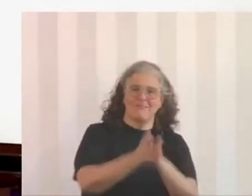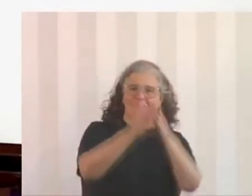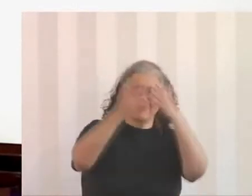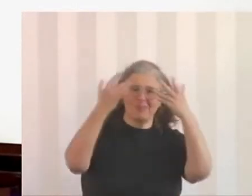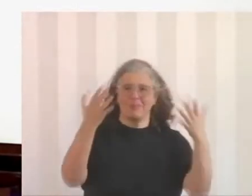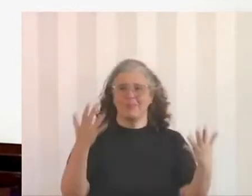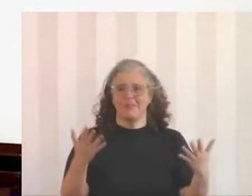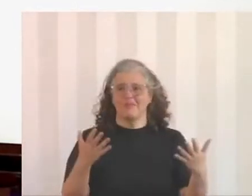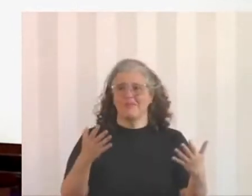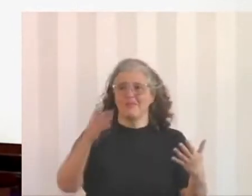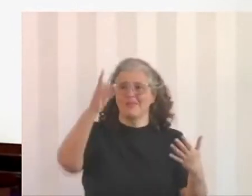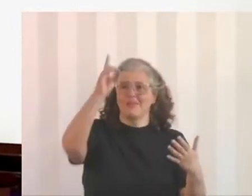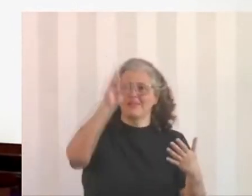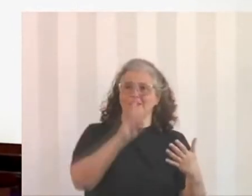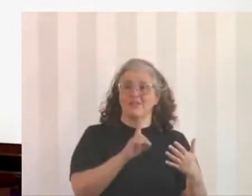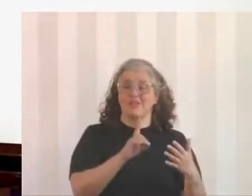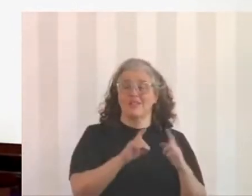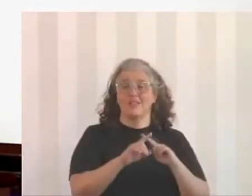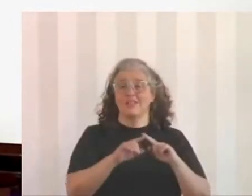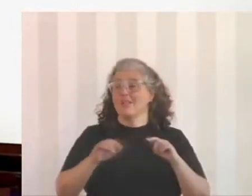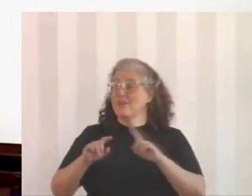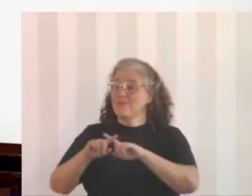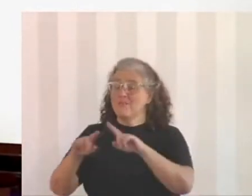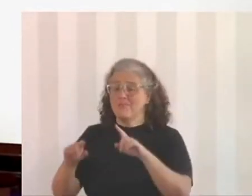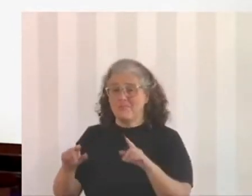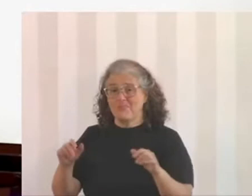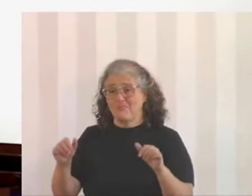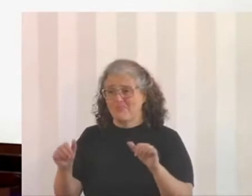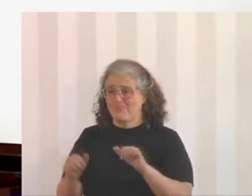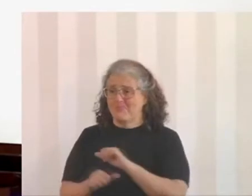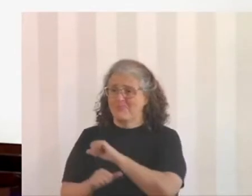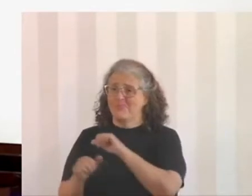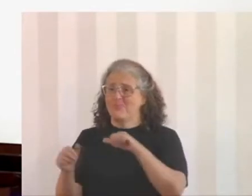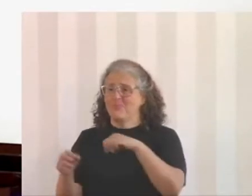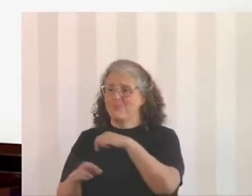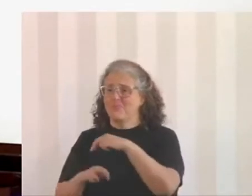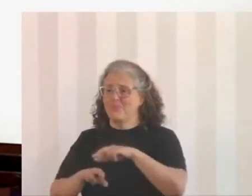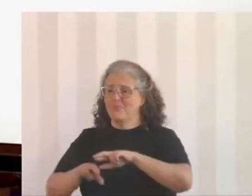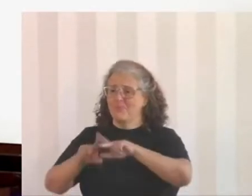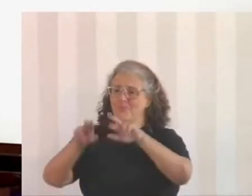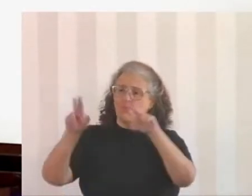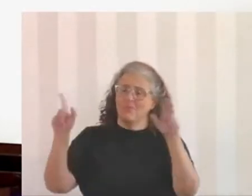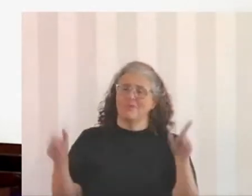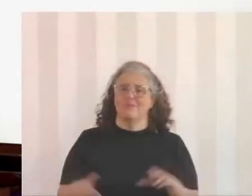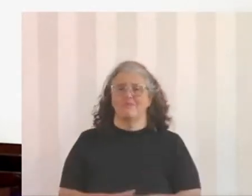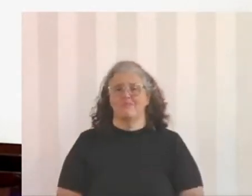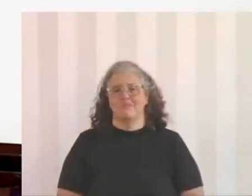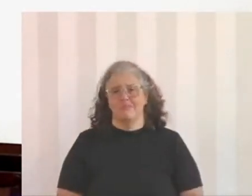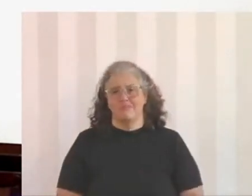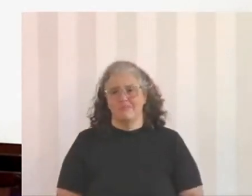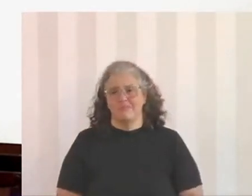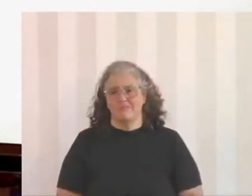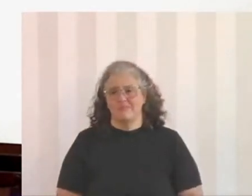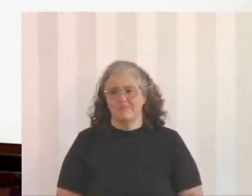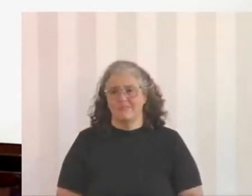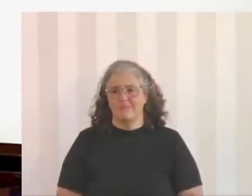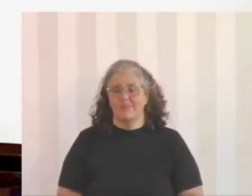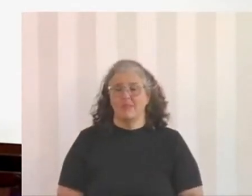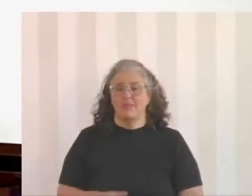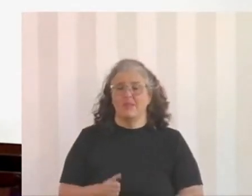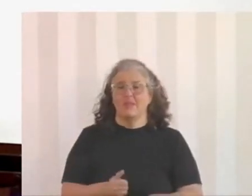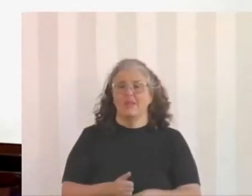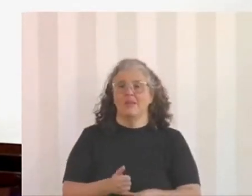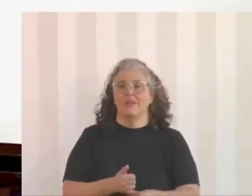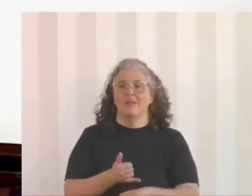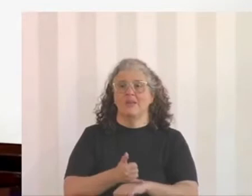ele fala também de um conflito que existia entre a liderança da igreja, das duas irmãs, Evódia e